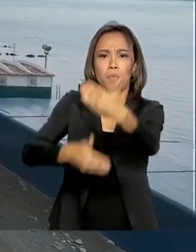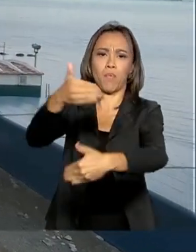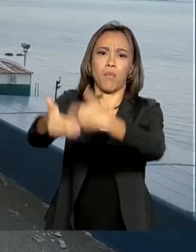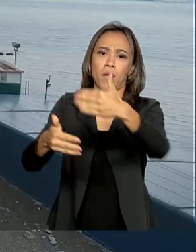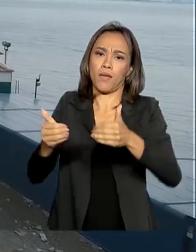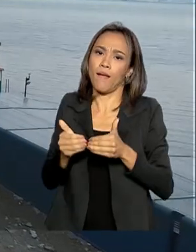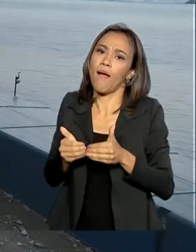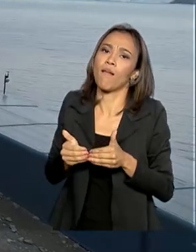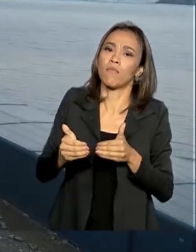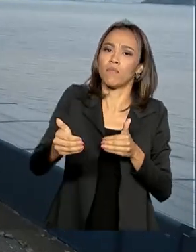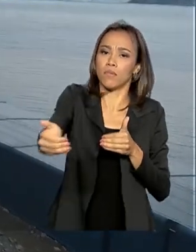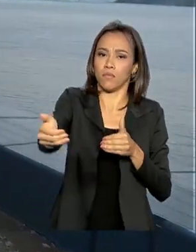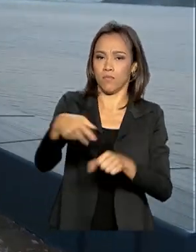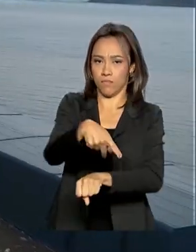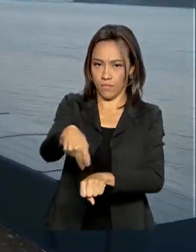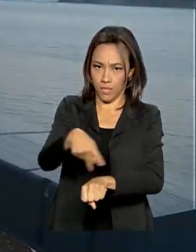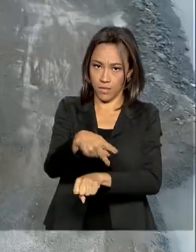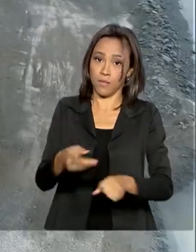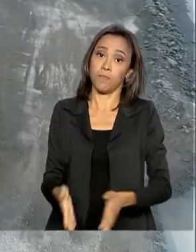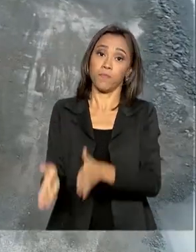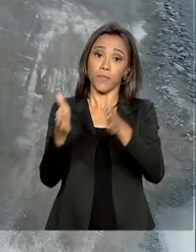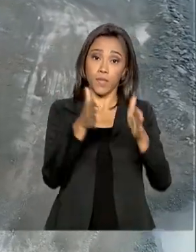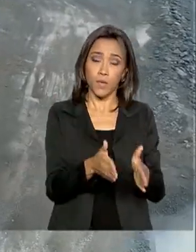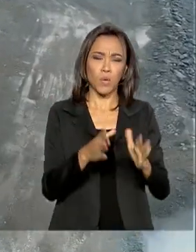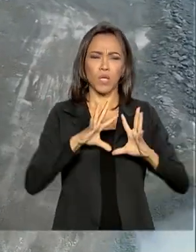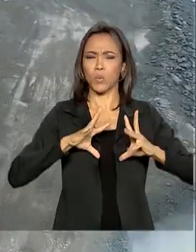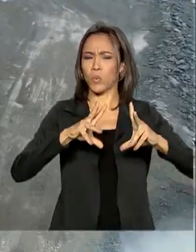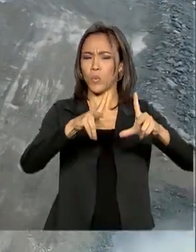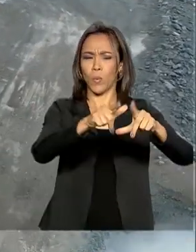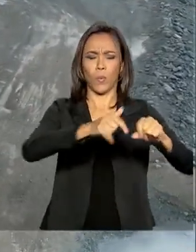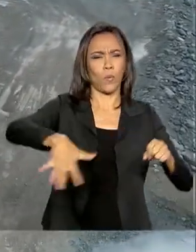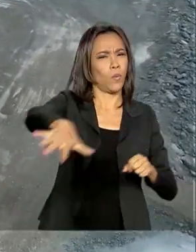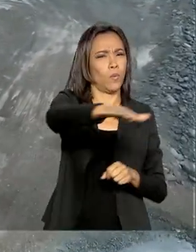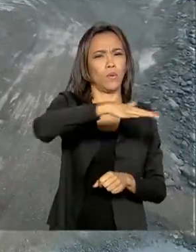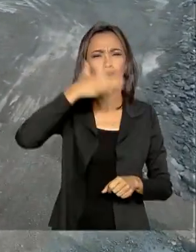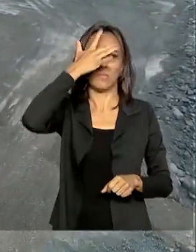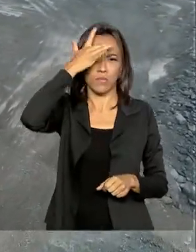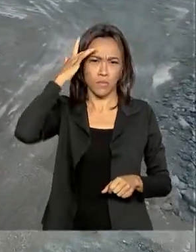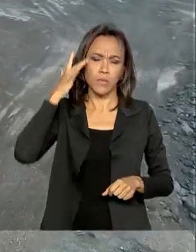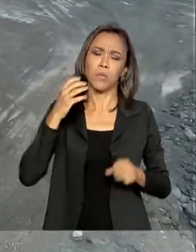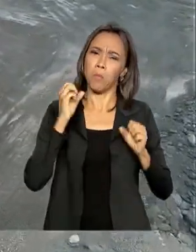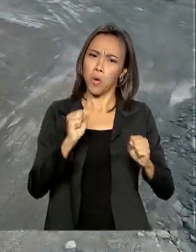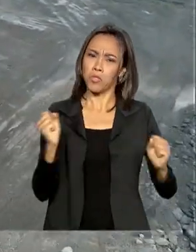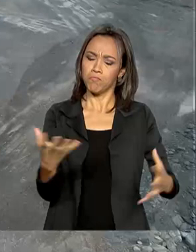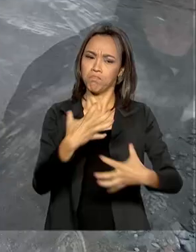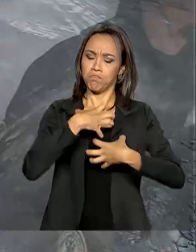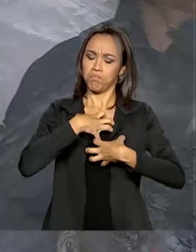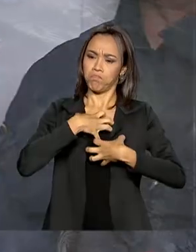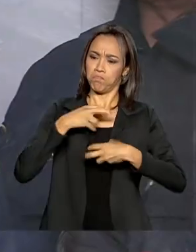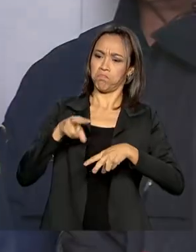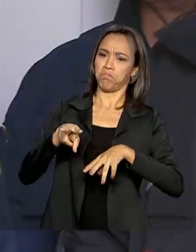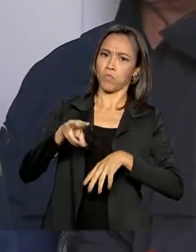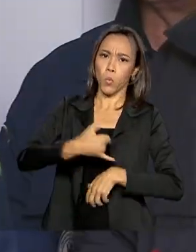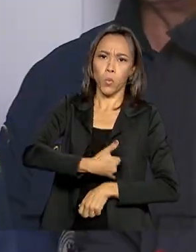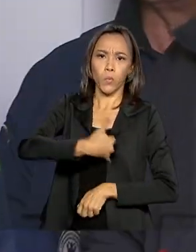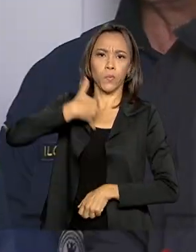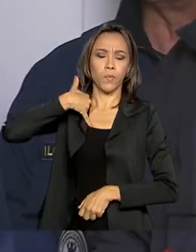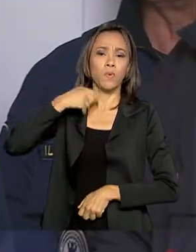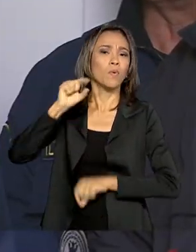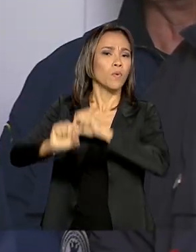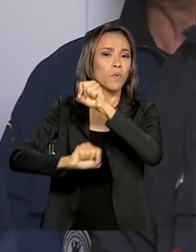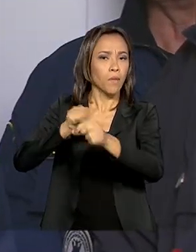O Brasil e todas as brasileiras e os brasileiros podem ficar extremamente orgulhosos do trabalho que é desenvolvido aqui,